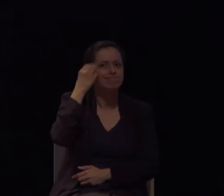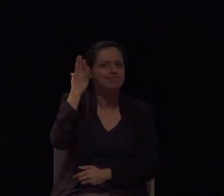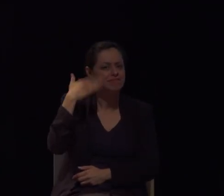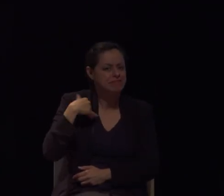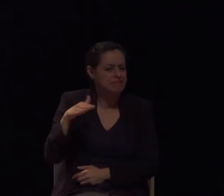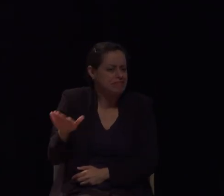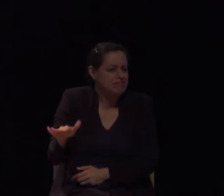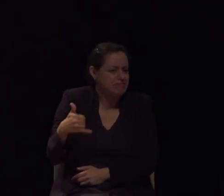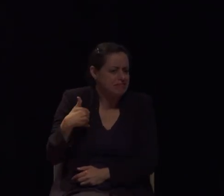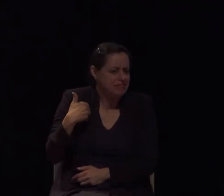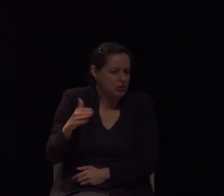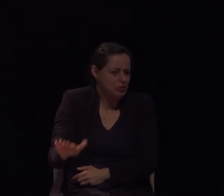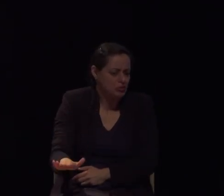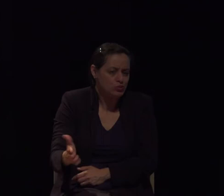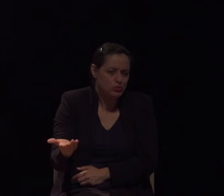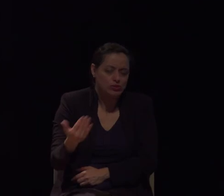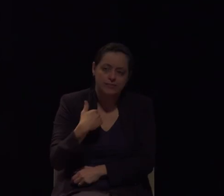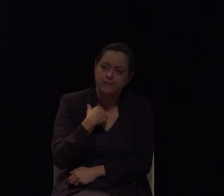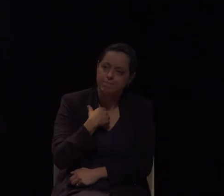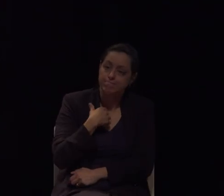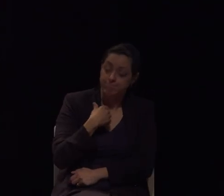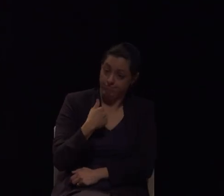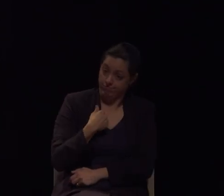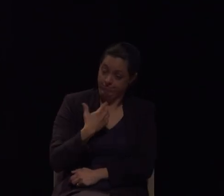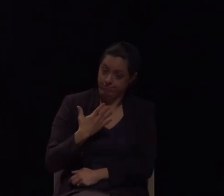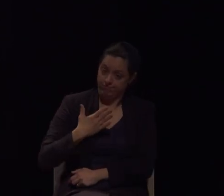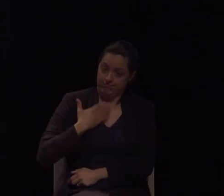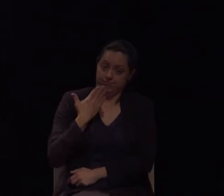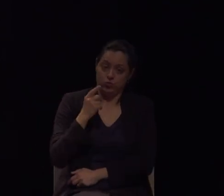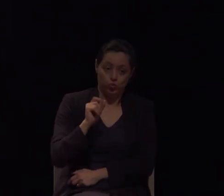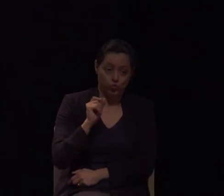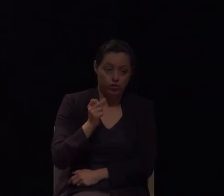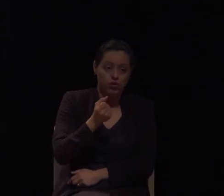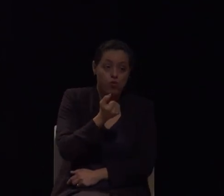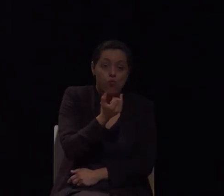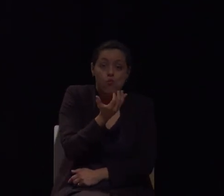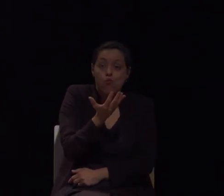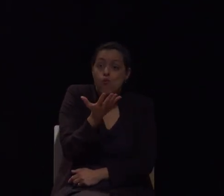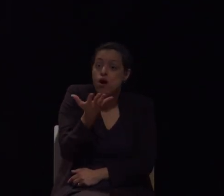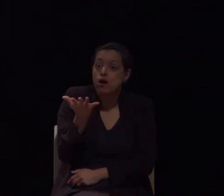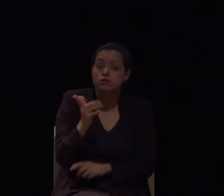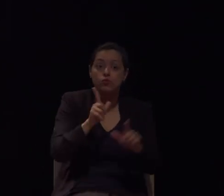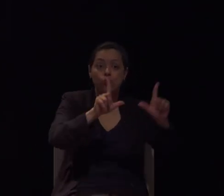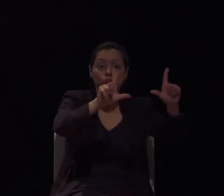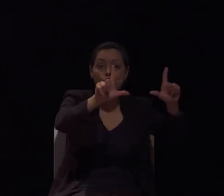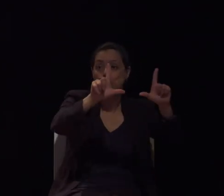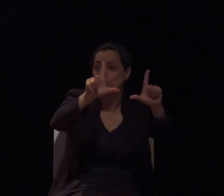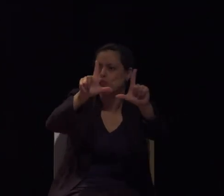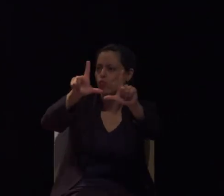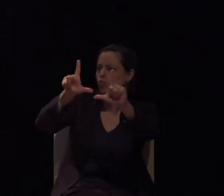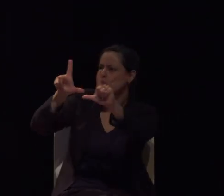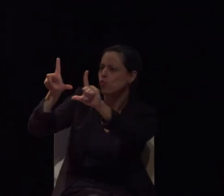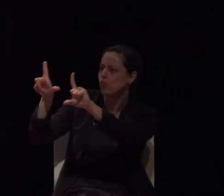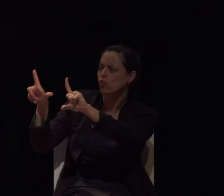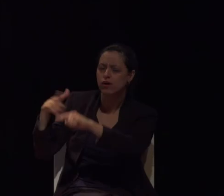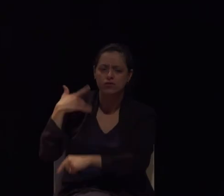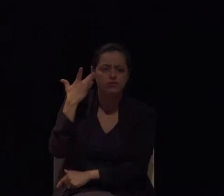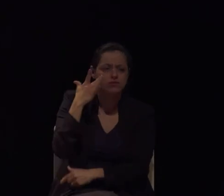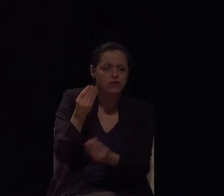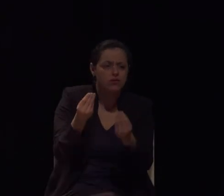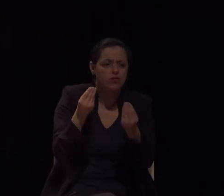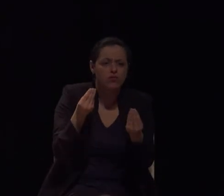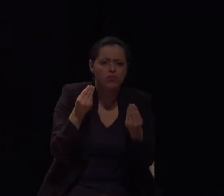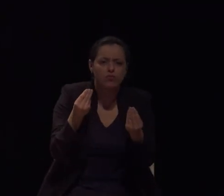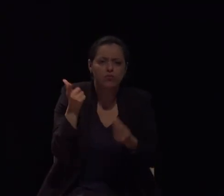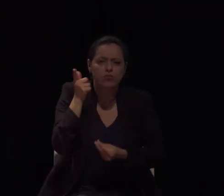que mais me chocou foi o número de quadros que ele tinha em casa porque eu não sei como é que ele tinha